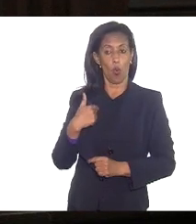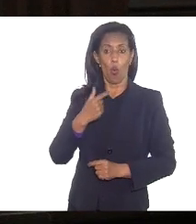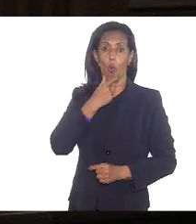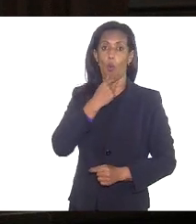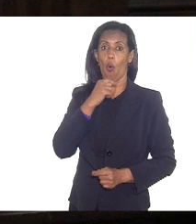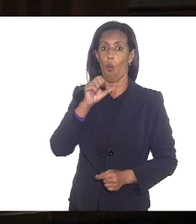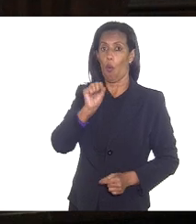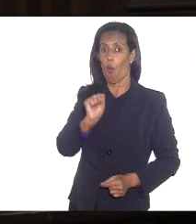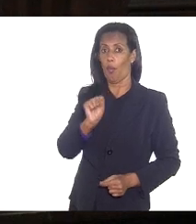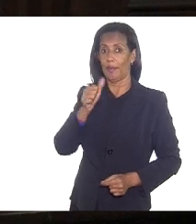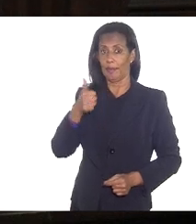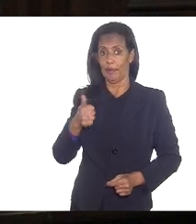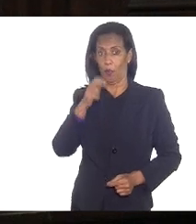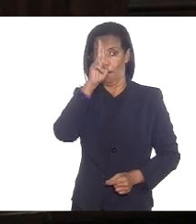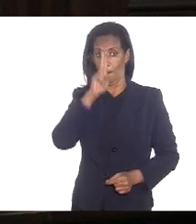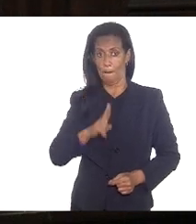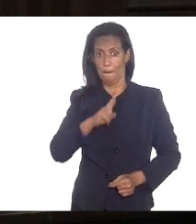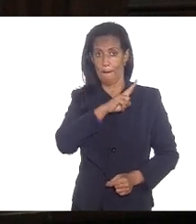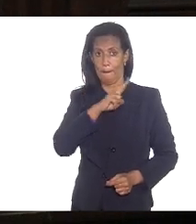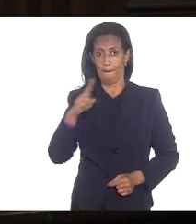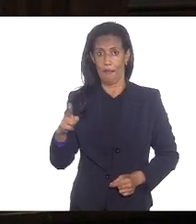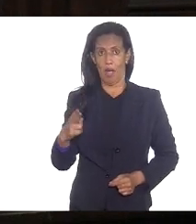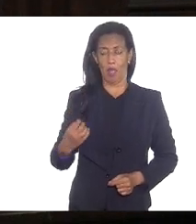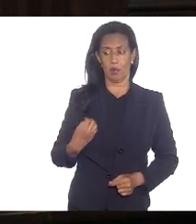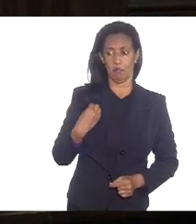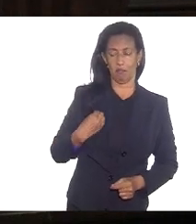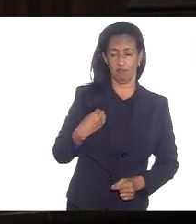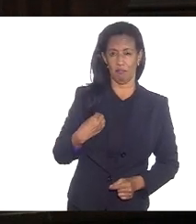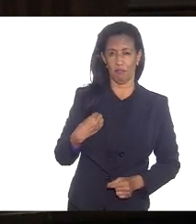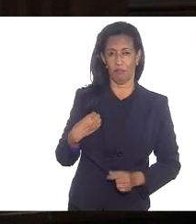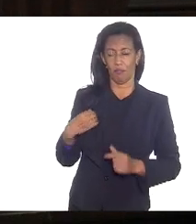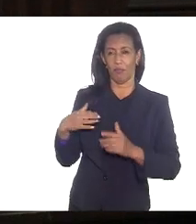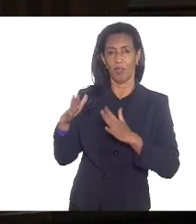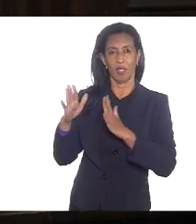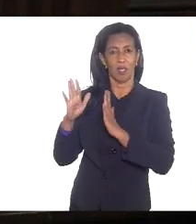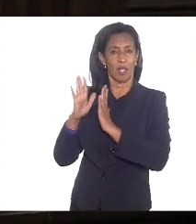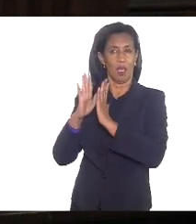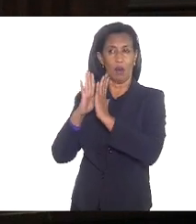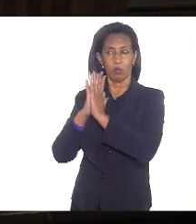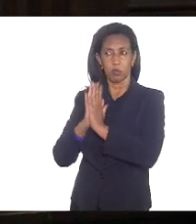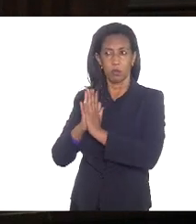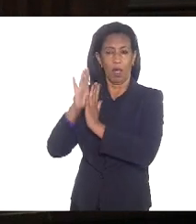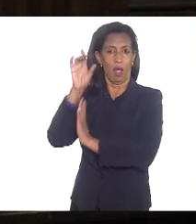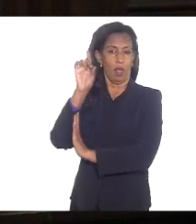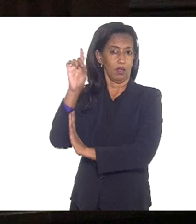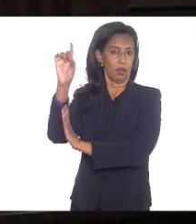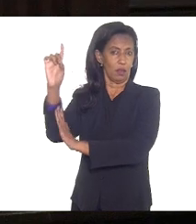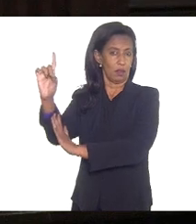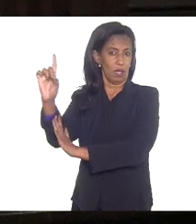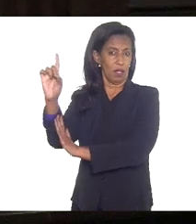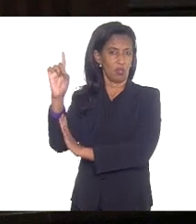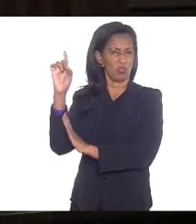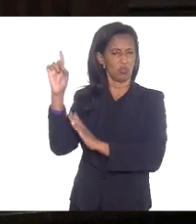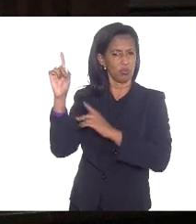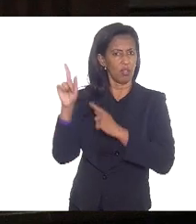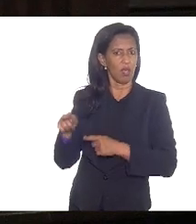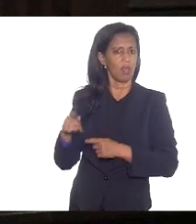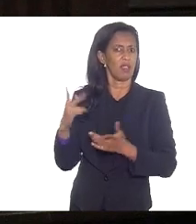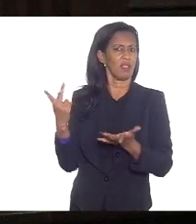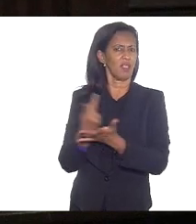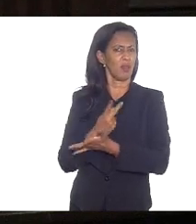81 anos, temente a Deus, um sacerdote correto da Igreja Católica, está sendo brutal